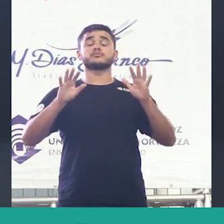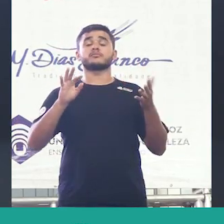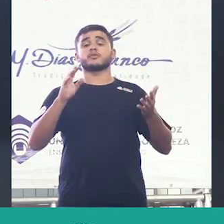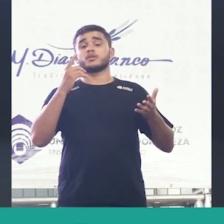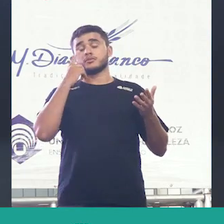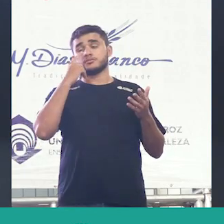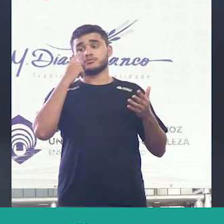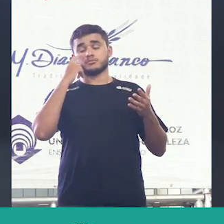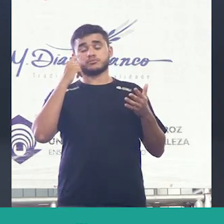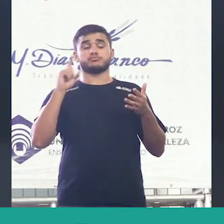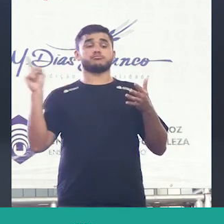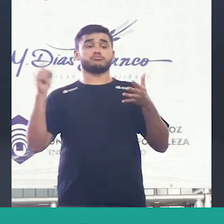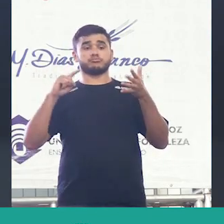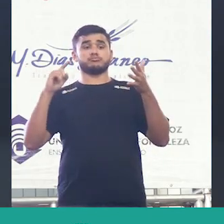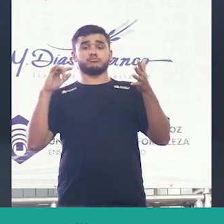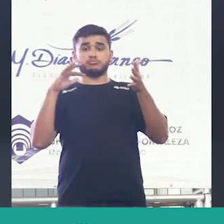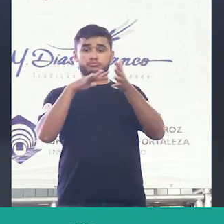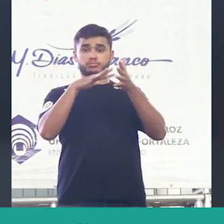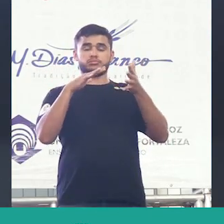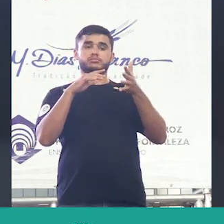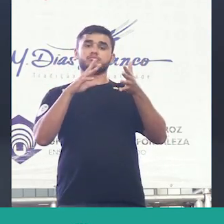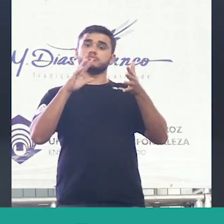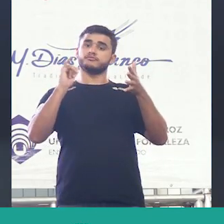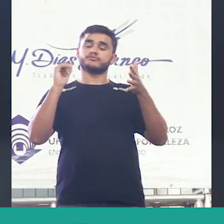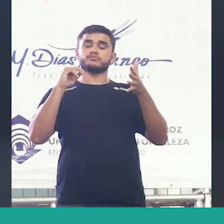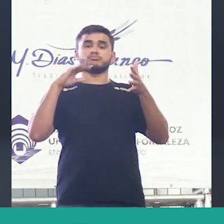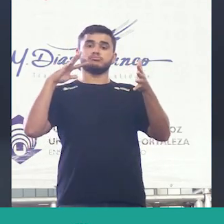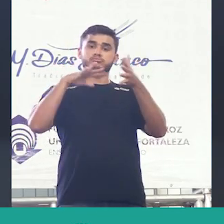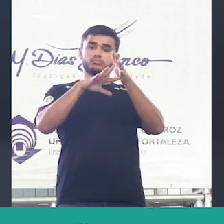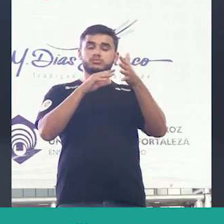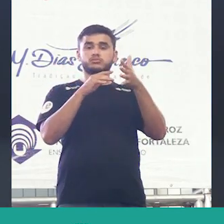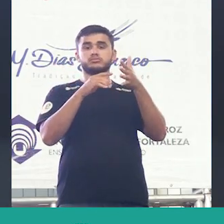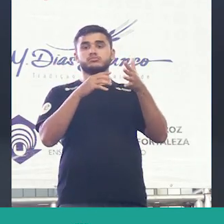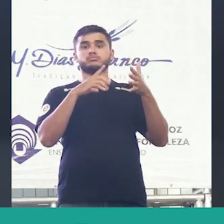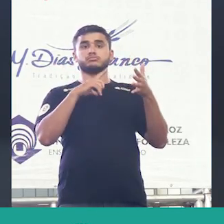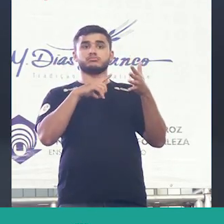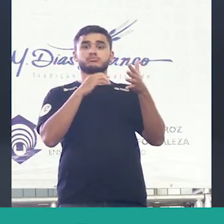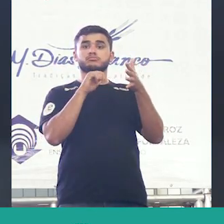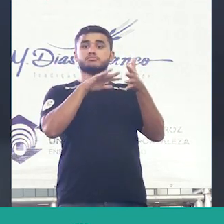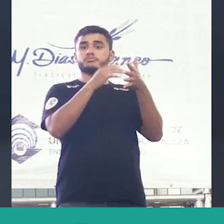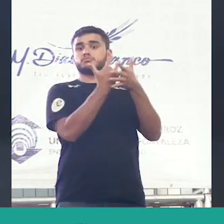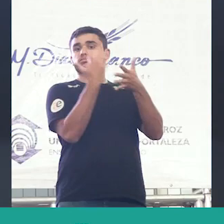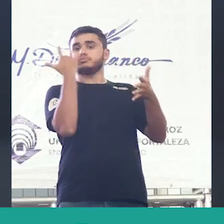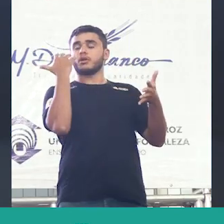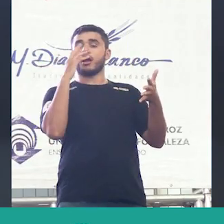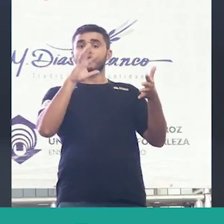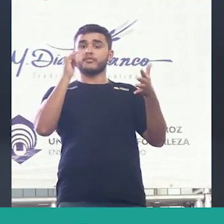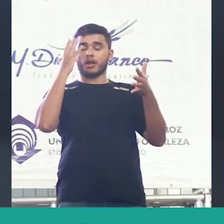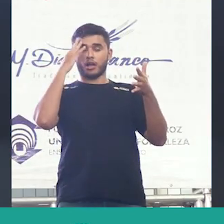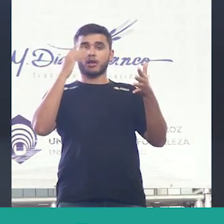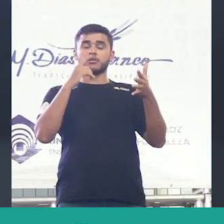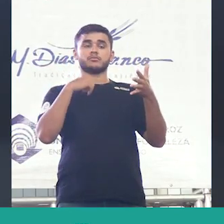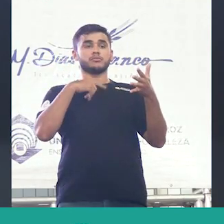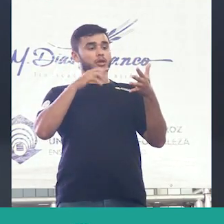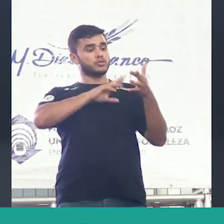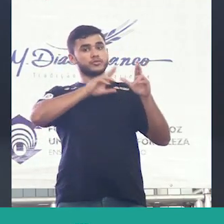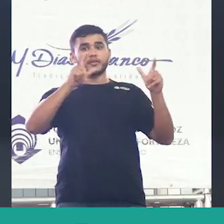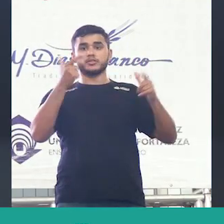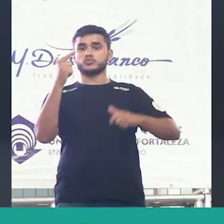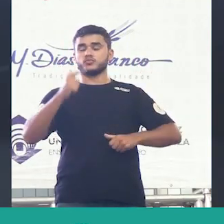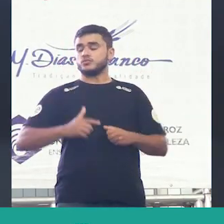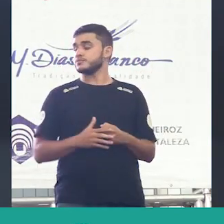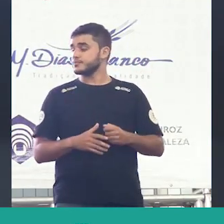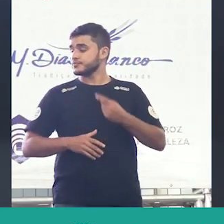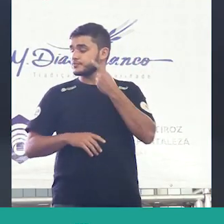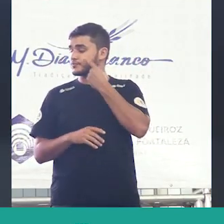meios transparentes são aqueles meios em que a luz atravessa sem sofrer nenhum desvio. Perfeito. Vamos lá. Vocês, quando